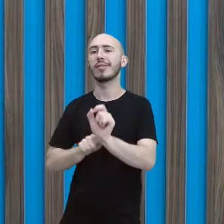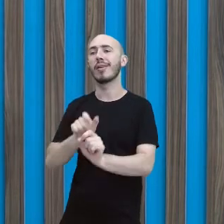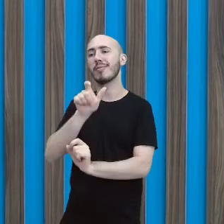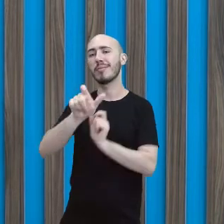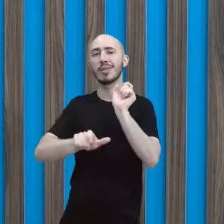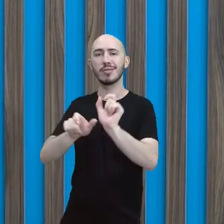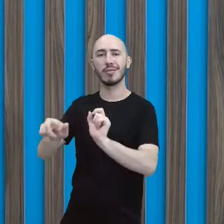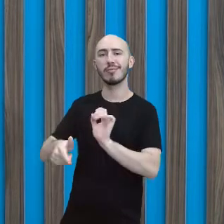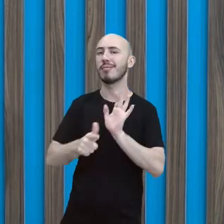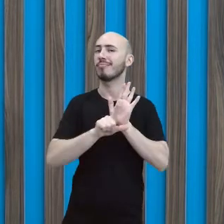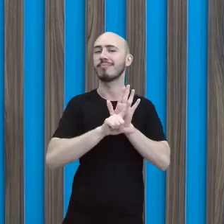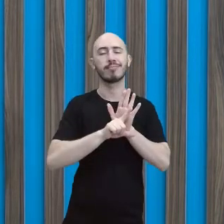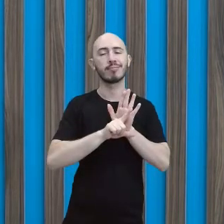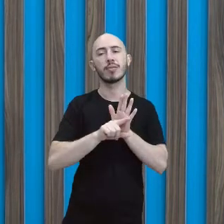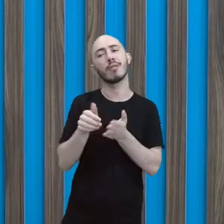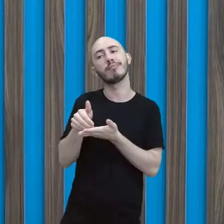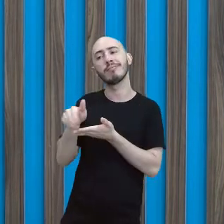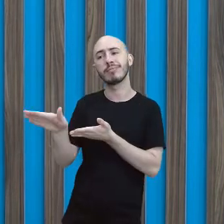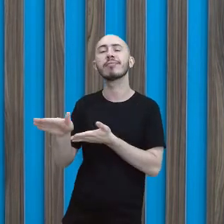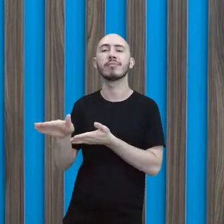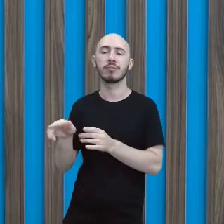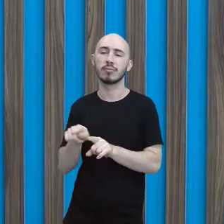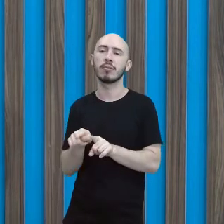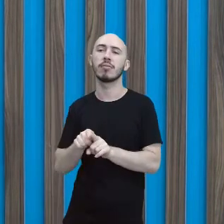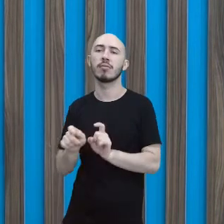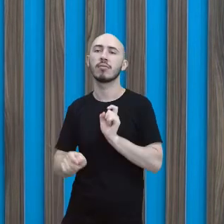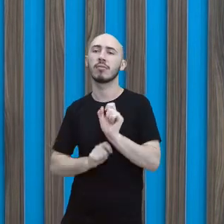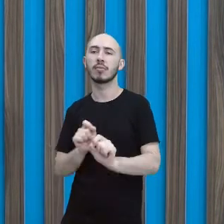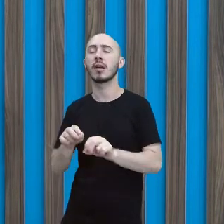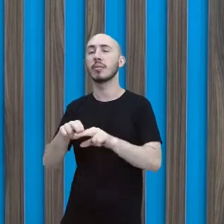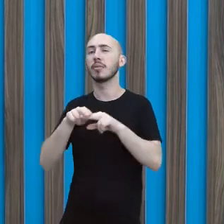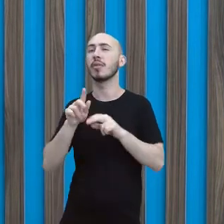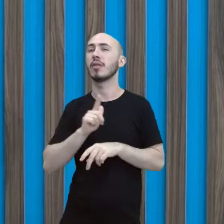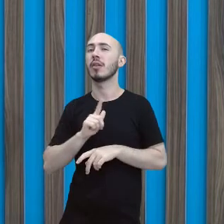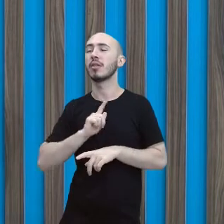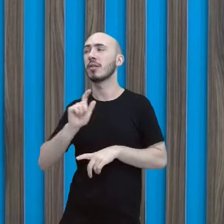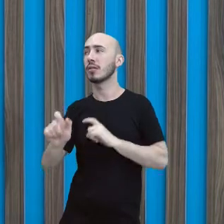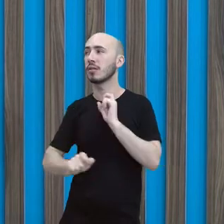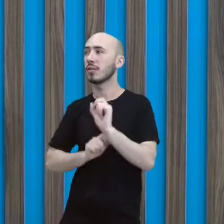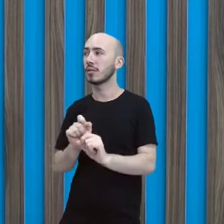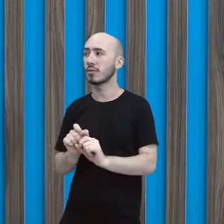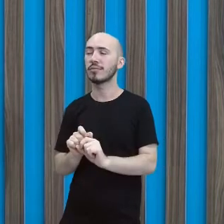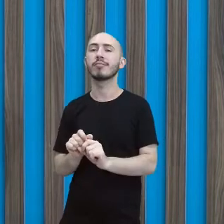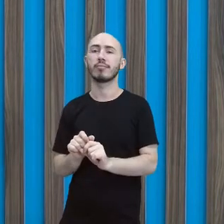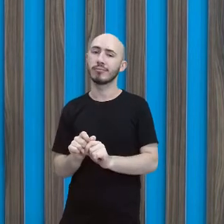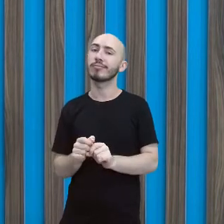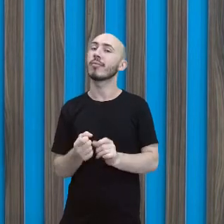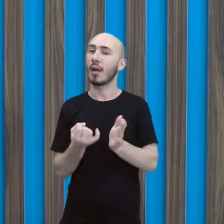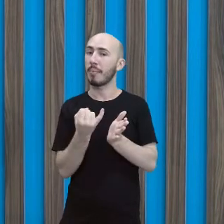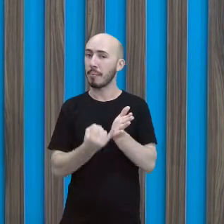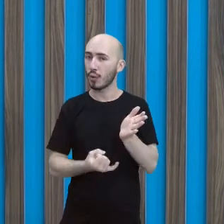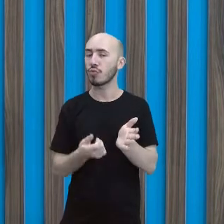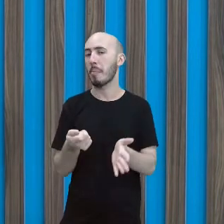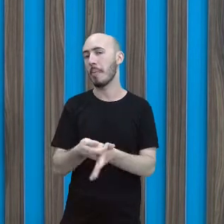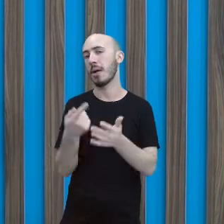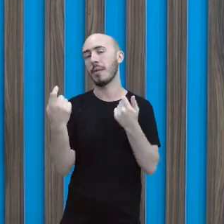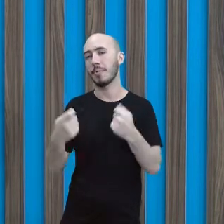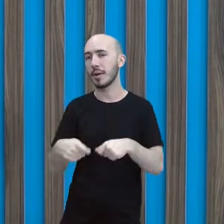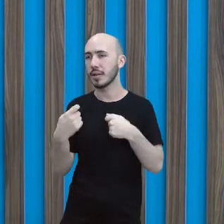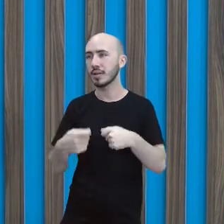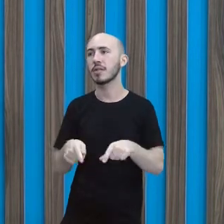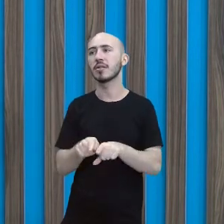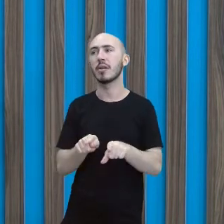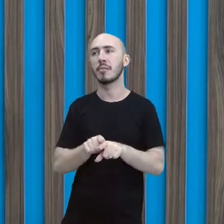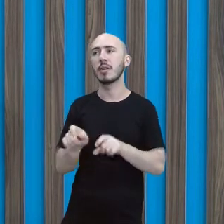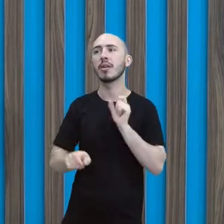embora. Justamente toda aquela questão, porque todo professor tem pagamento de impostos que se torna interessante,